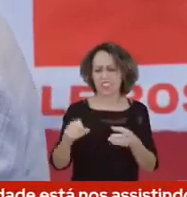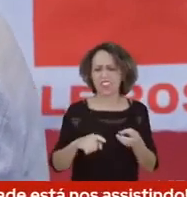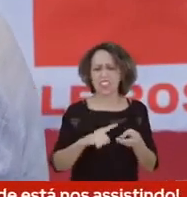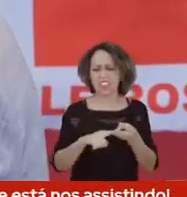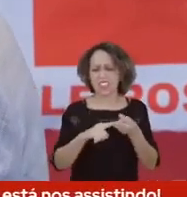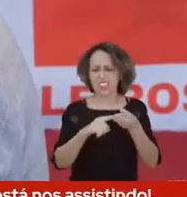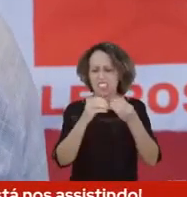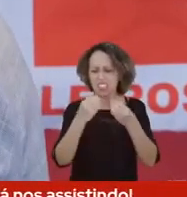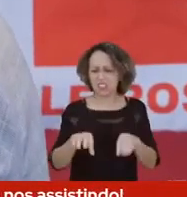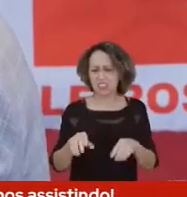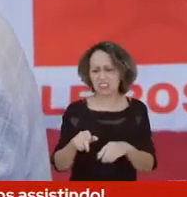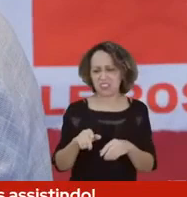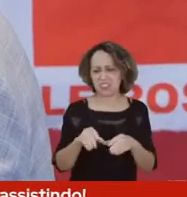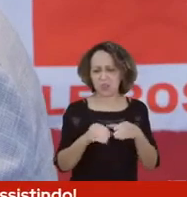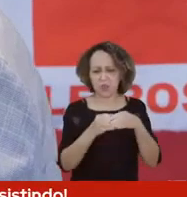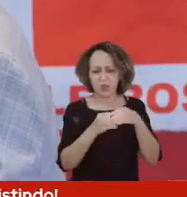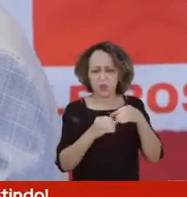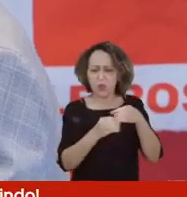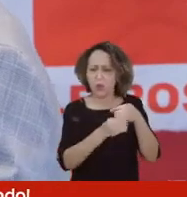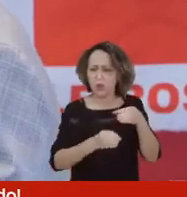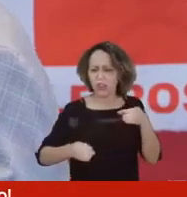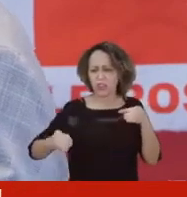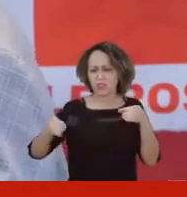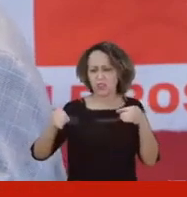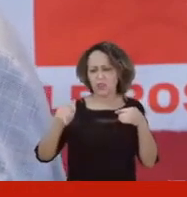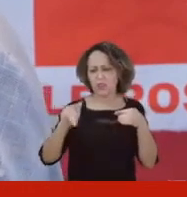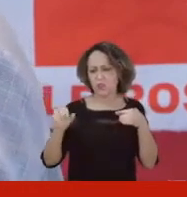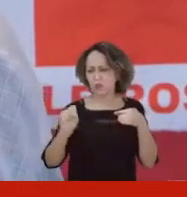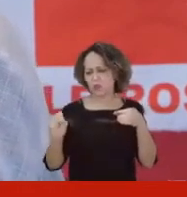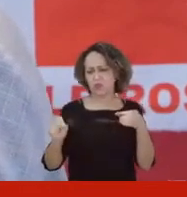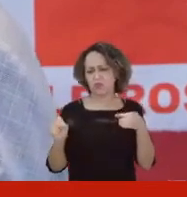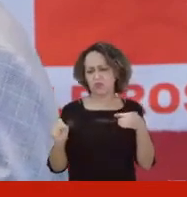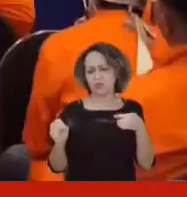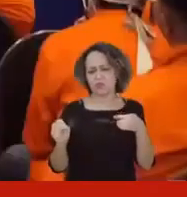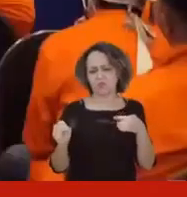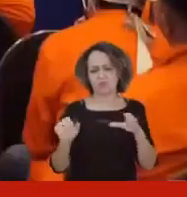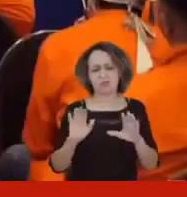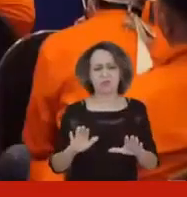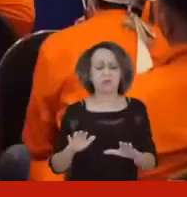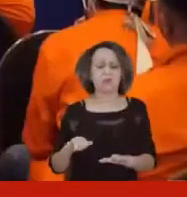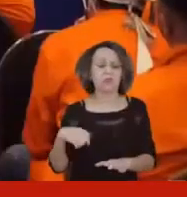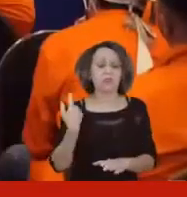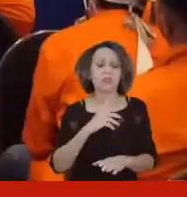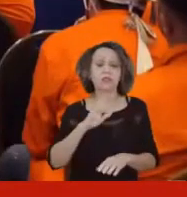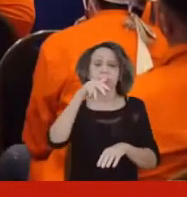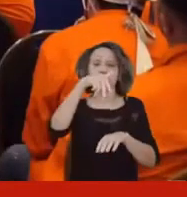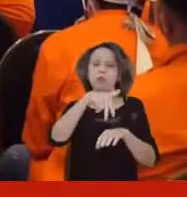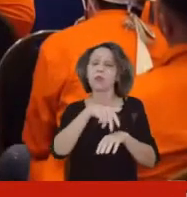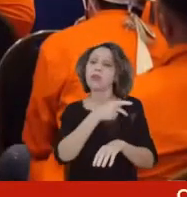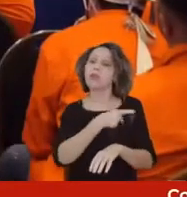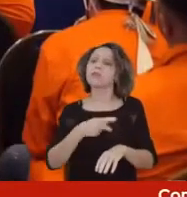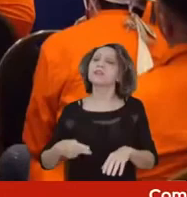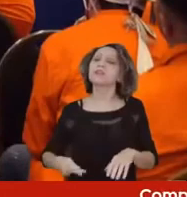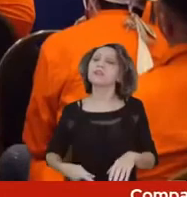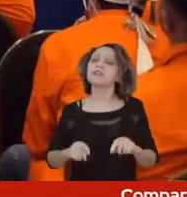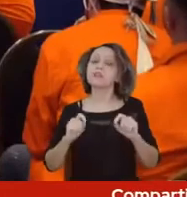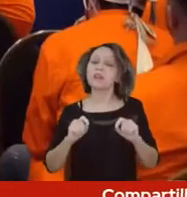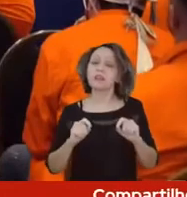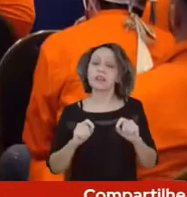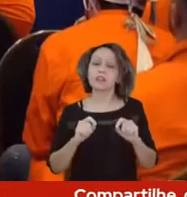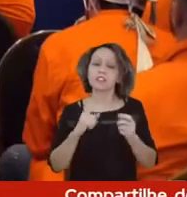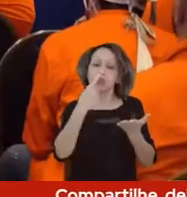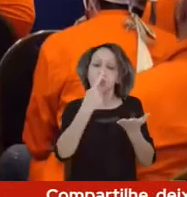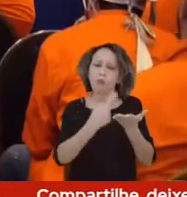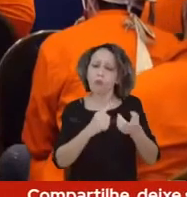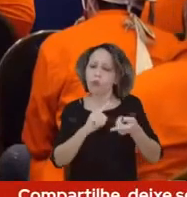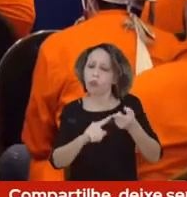os gasodutos. Sabe, quando nós chegamos na presidência, tinha um acordo para fazer um gasoduto com o Japão. Era